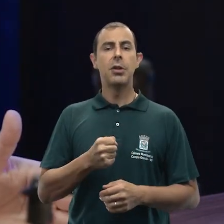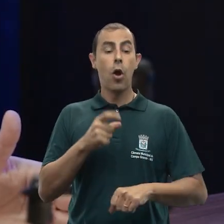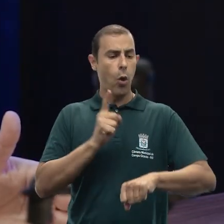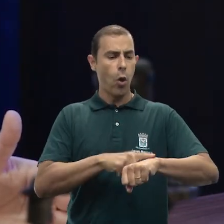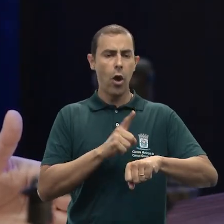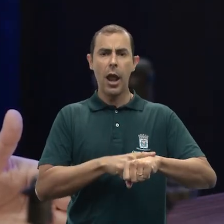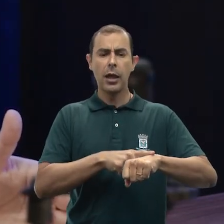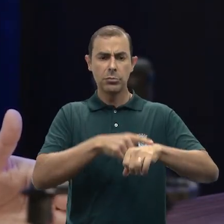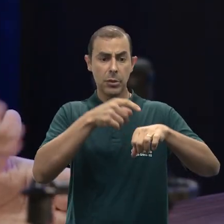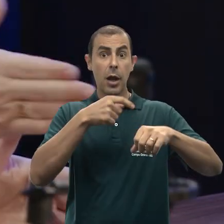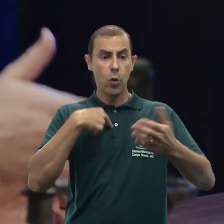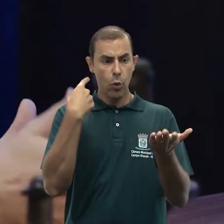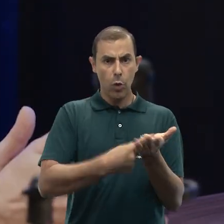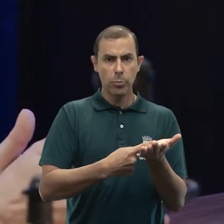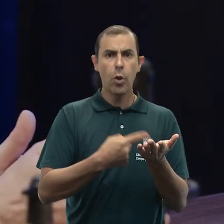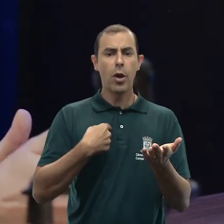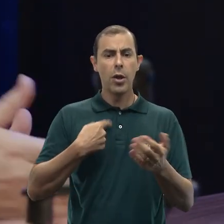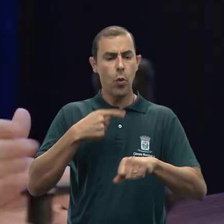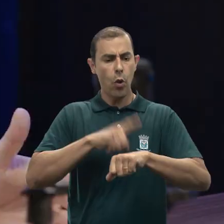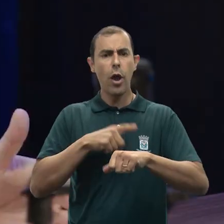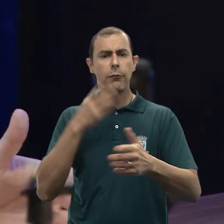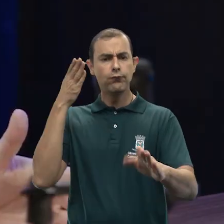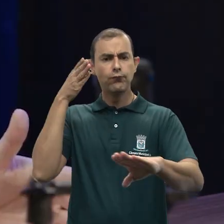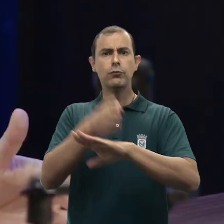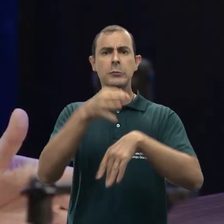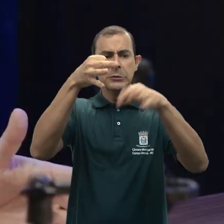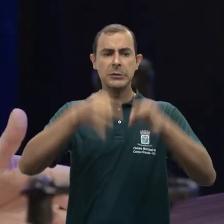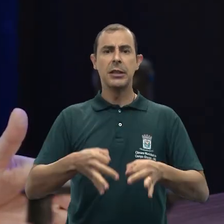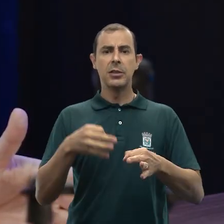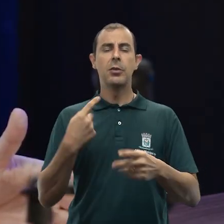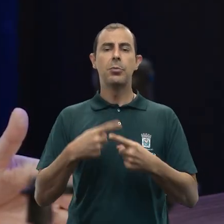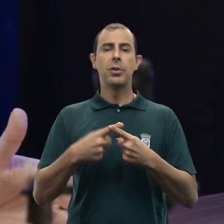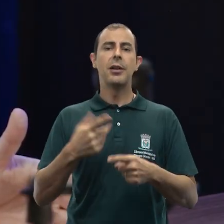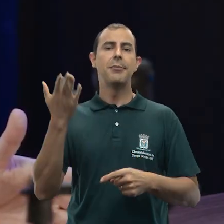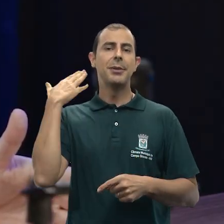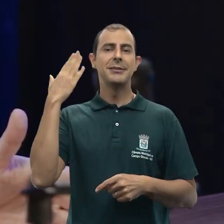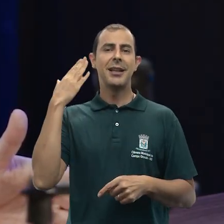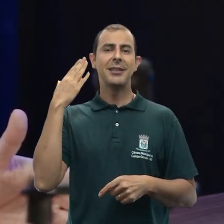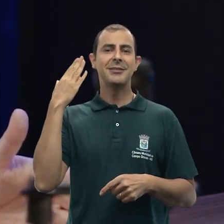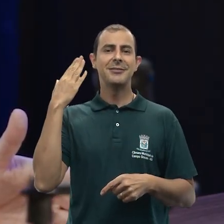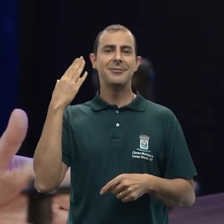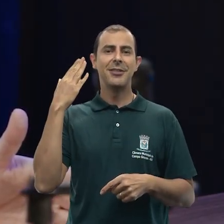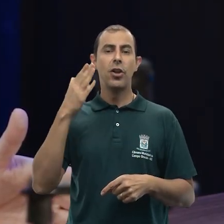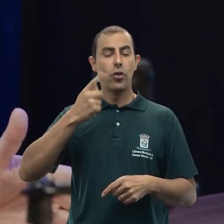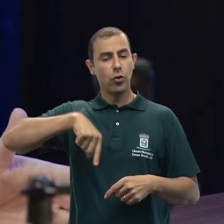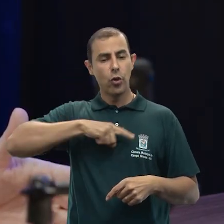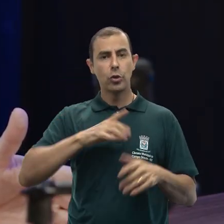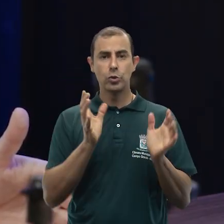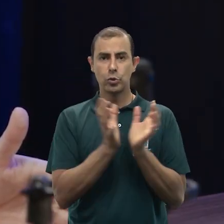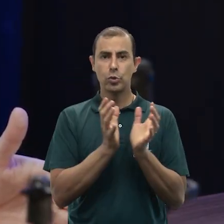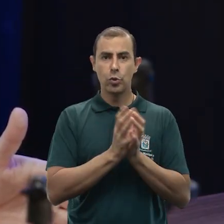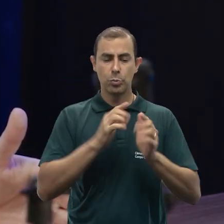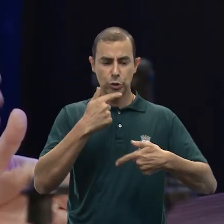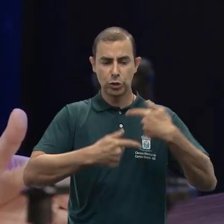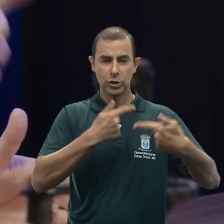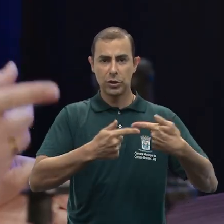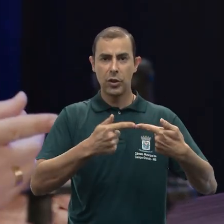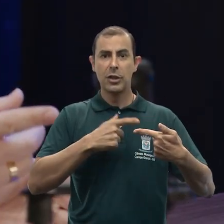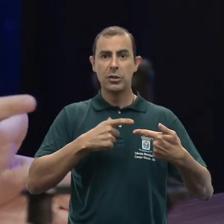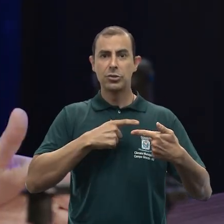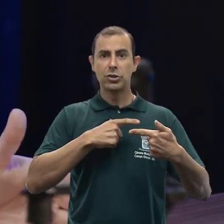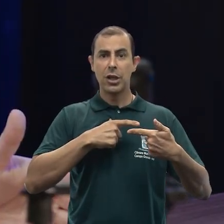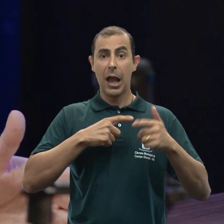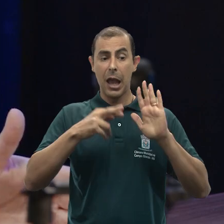horário eu estava lá. Porque eu venho ainda de uma geração que seguia alguns protocolos. Isso não